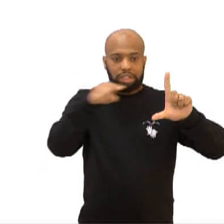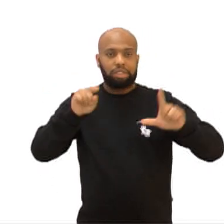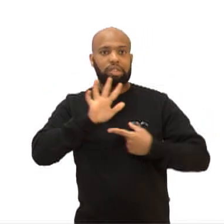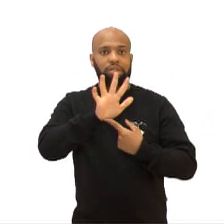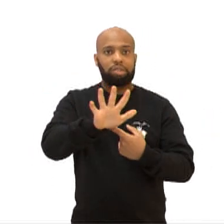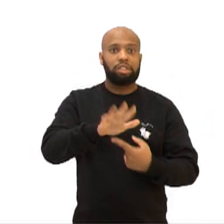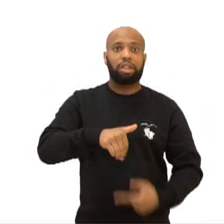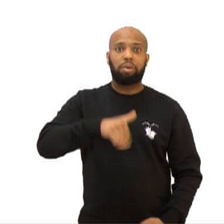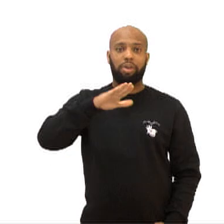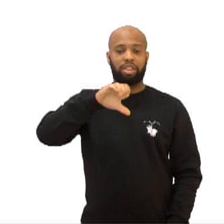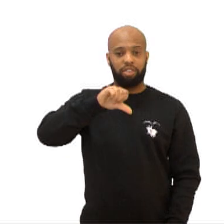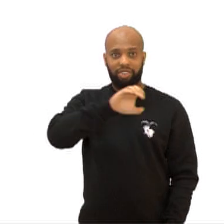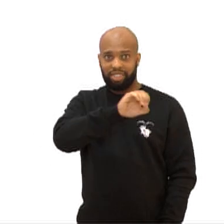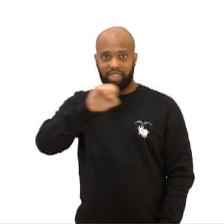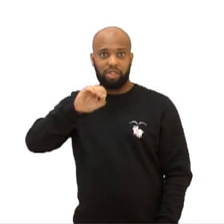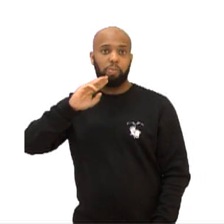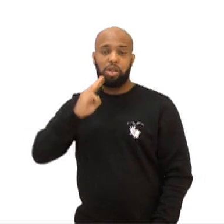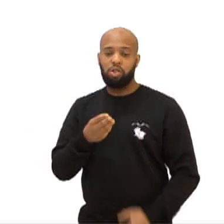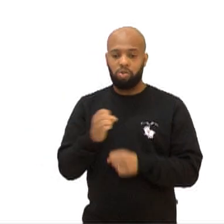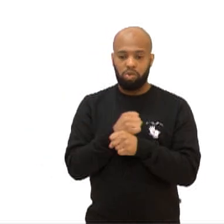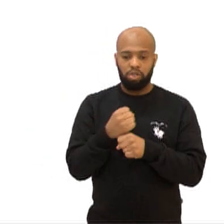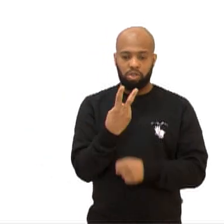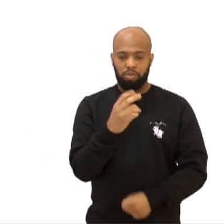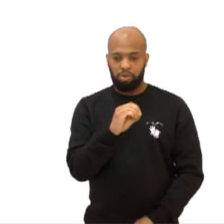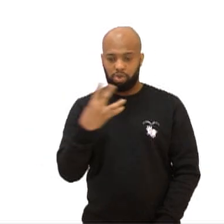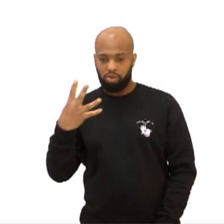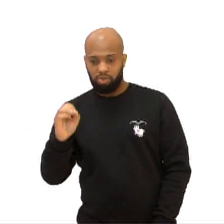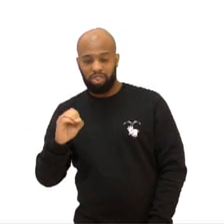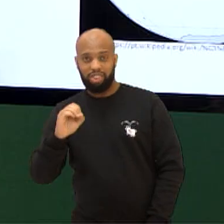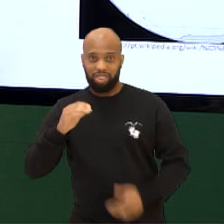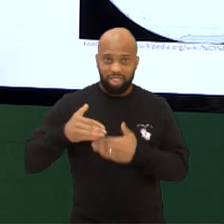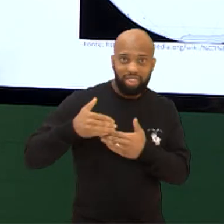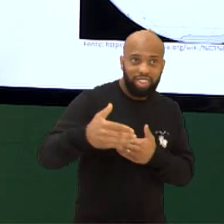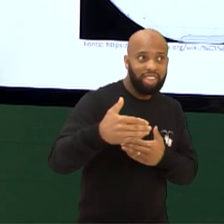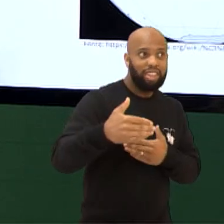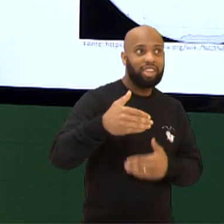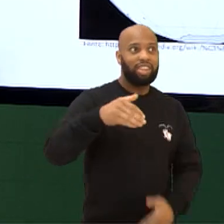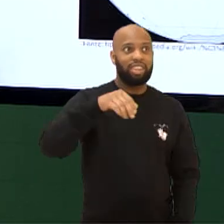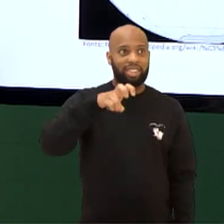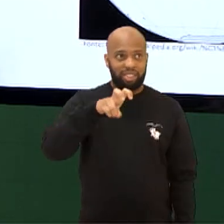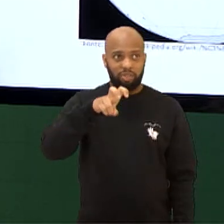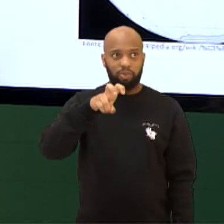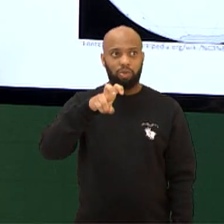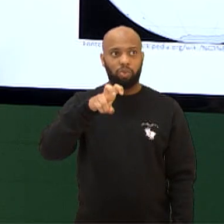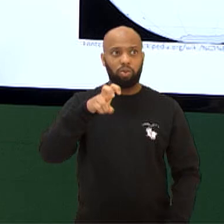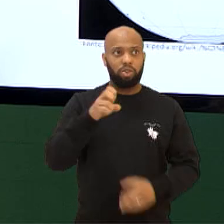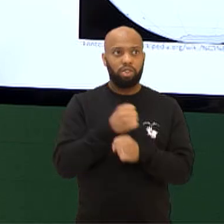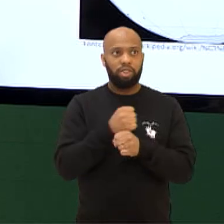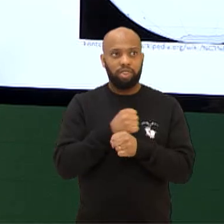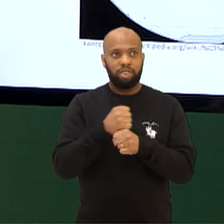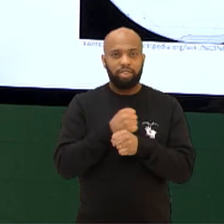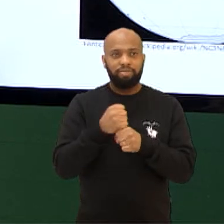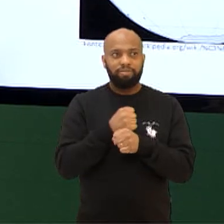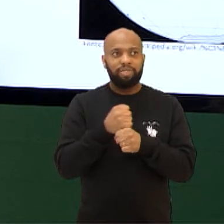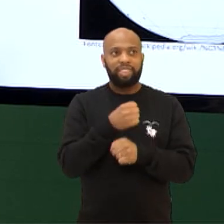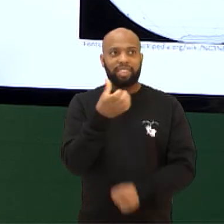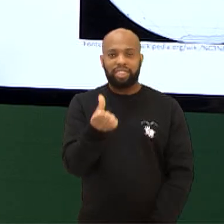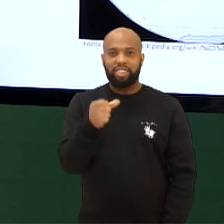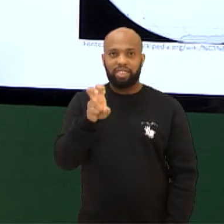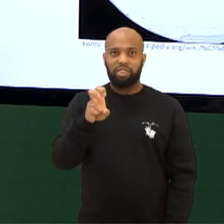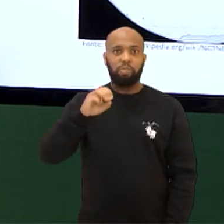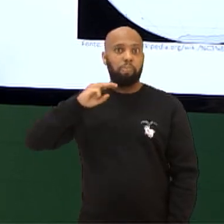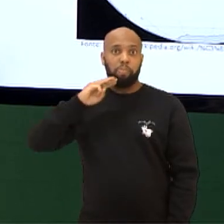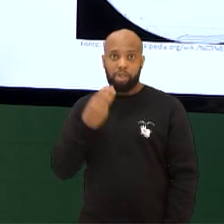passar de 900 milhões em 2040. Veja, gente, daqui 5 anos, 65 milhões